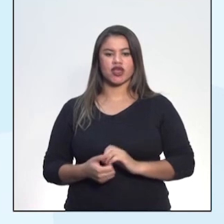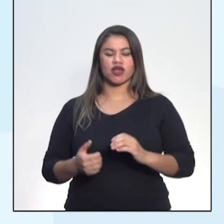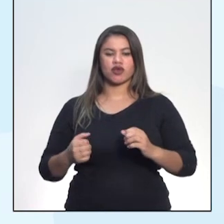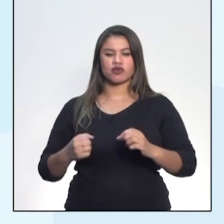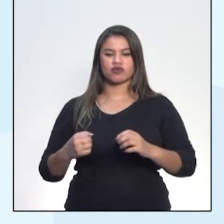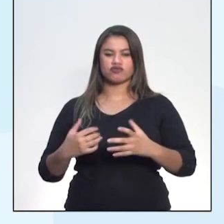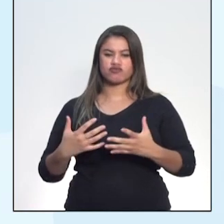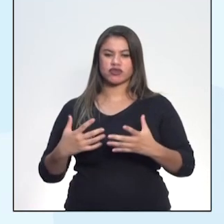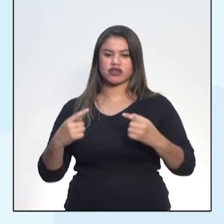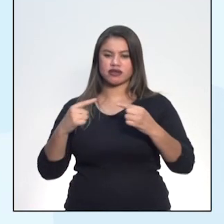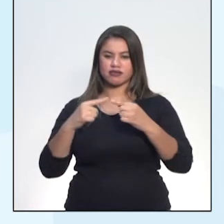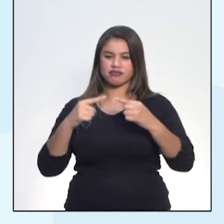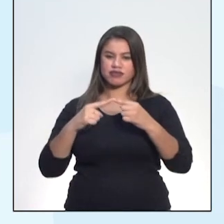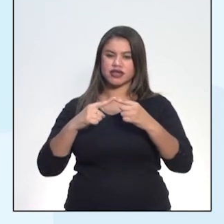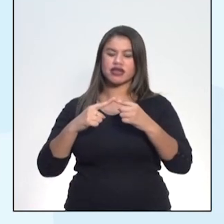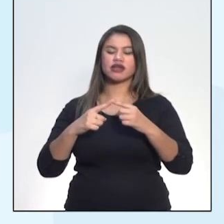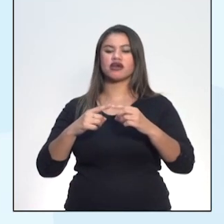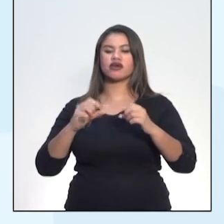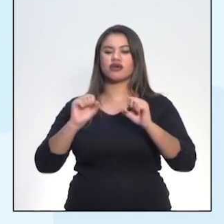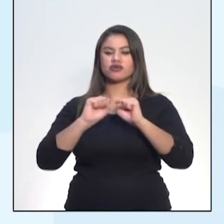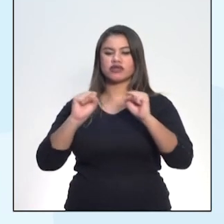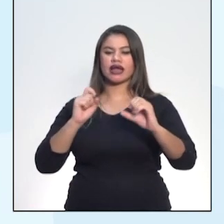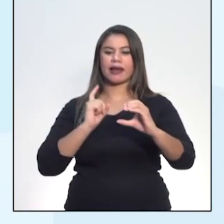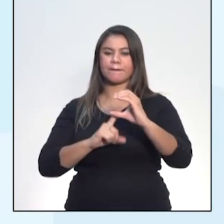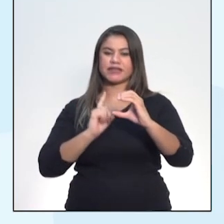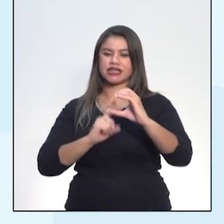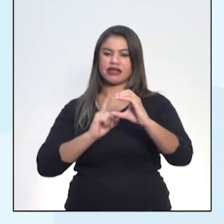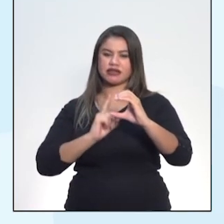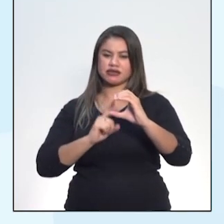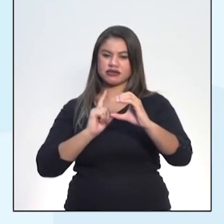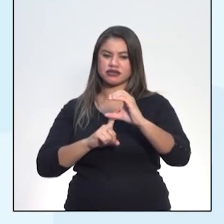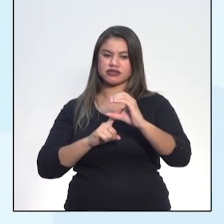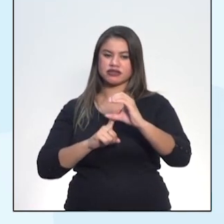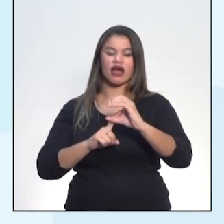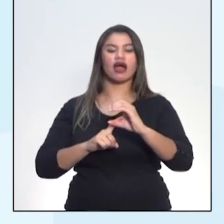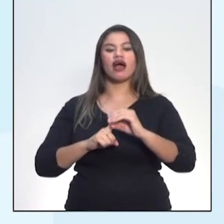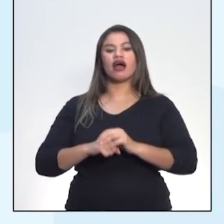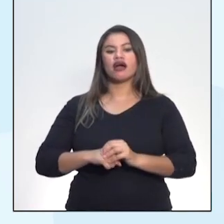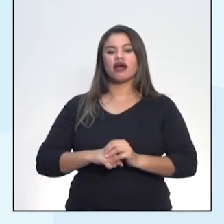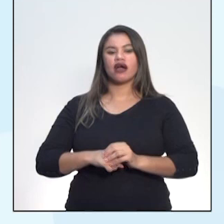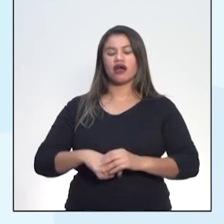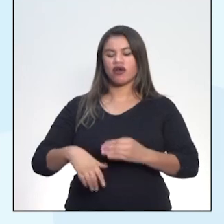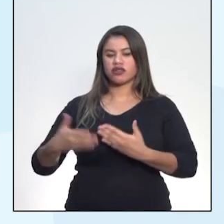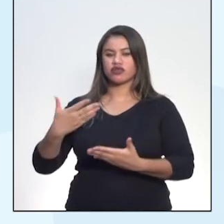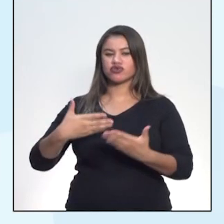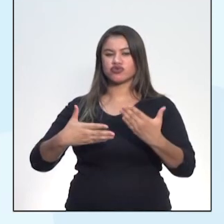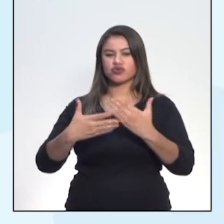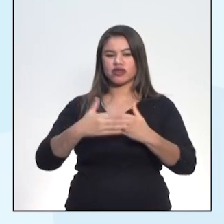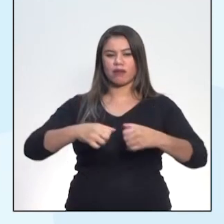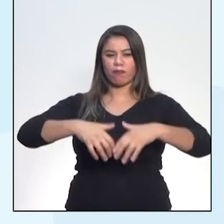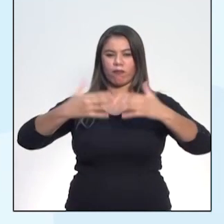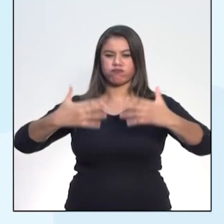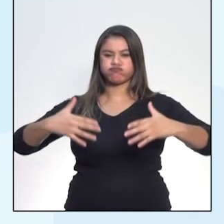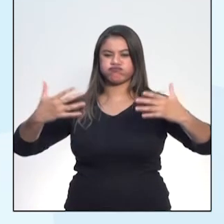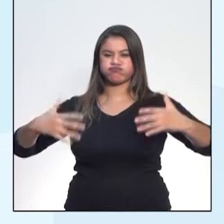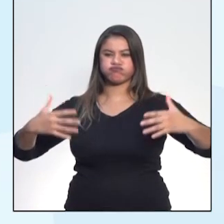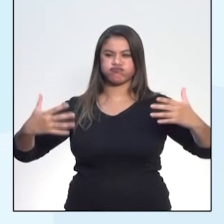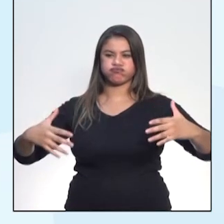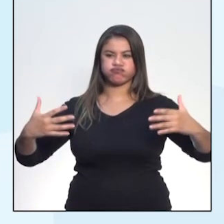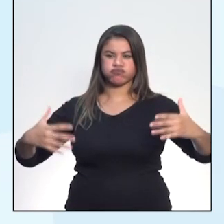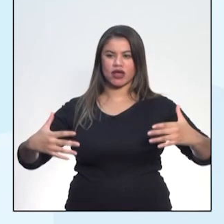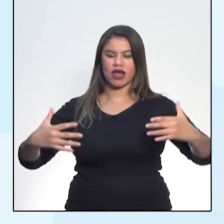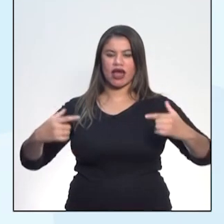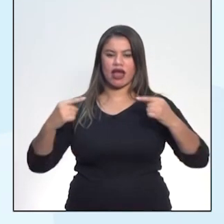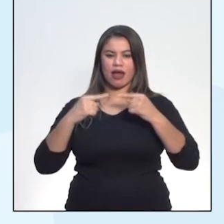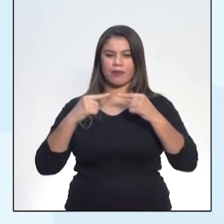constroem no sistema capitalista, relacionar a expansão territorial como parte da dinâmica